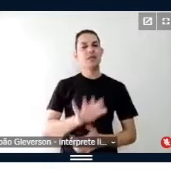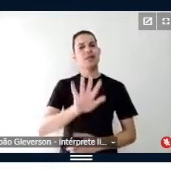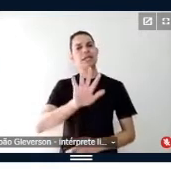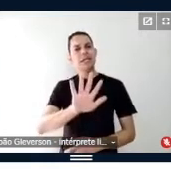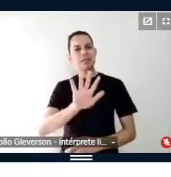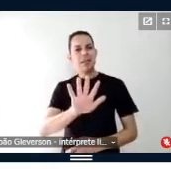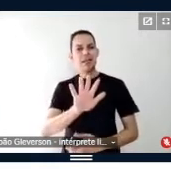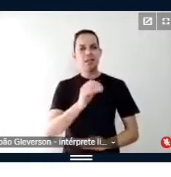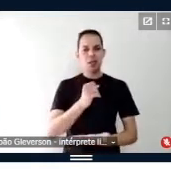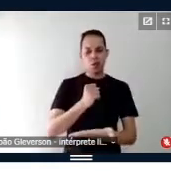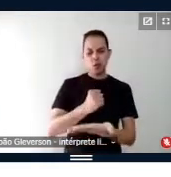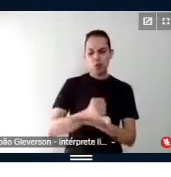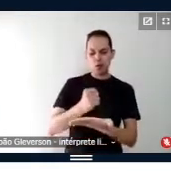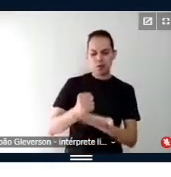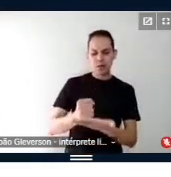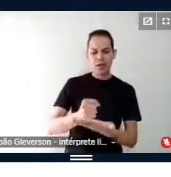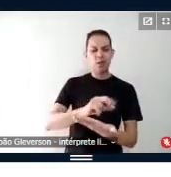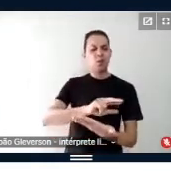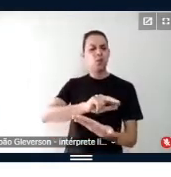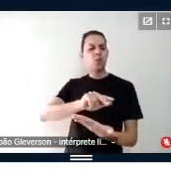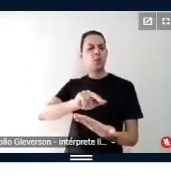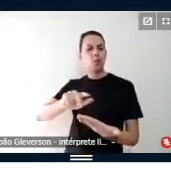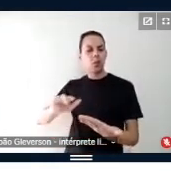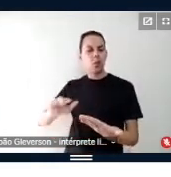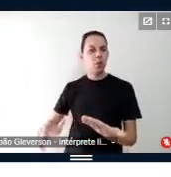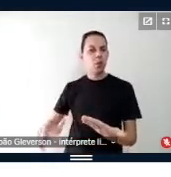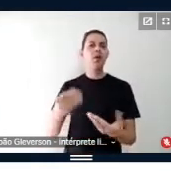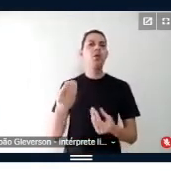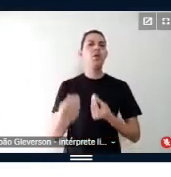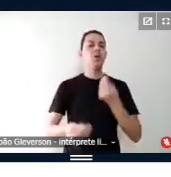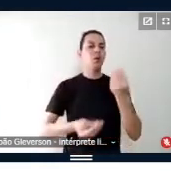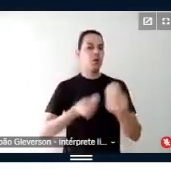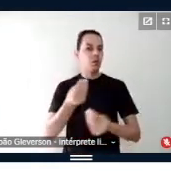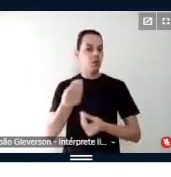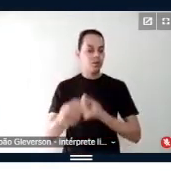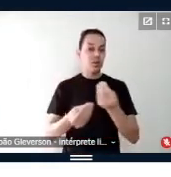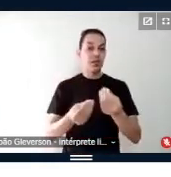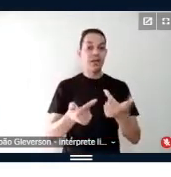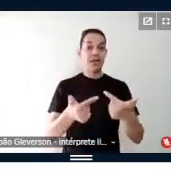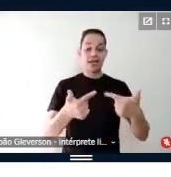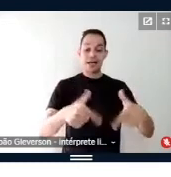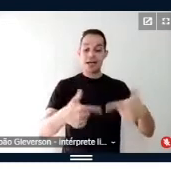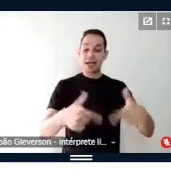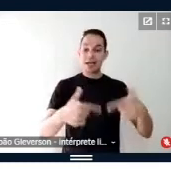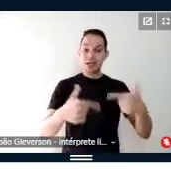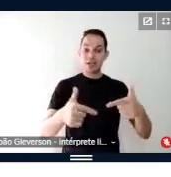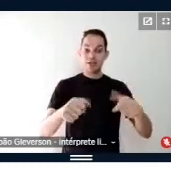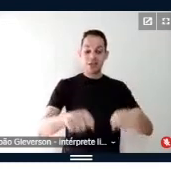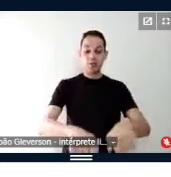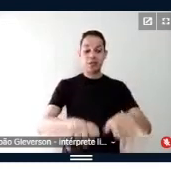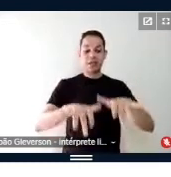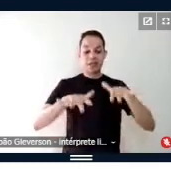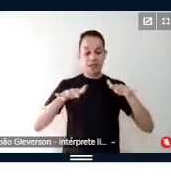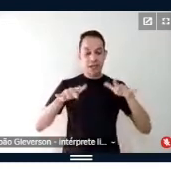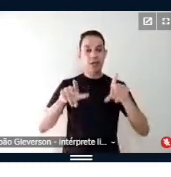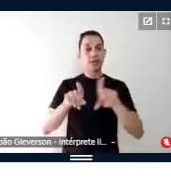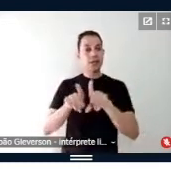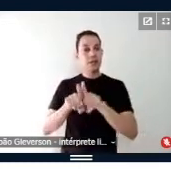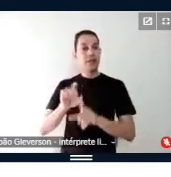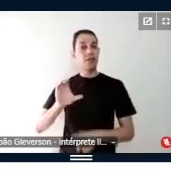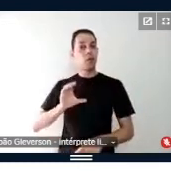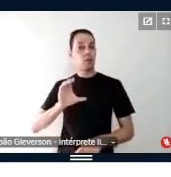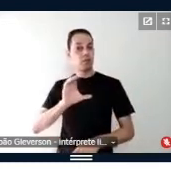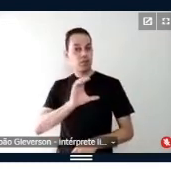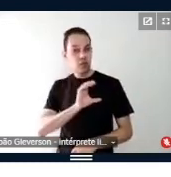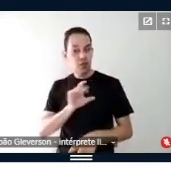contratos, eles têm sido direcionados para as atividades que ocorrem no plenário, nas comissões, nos